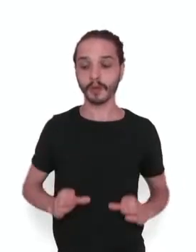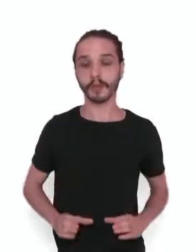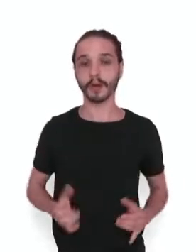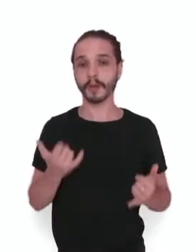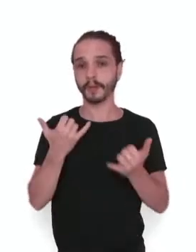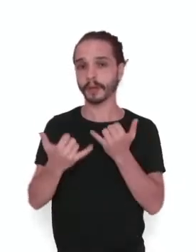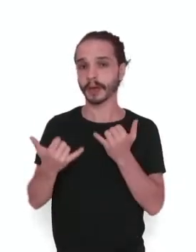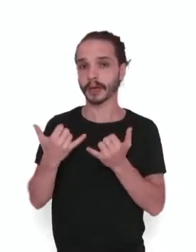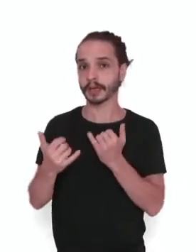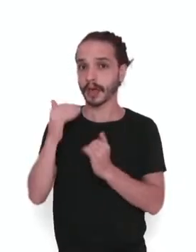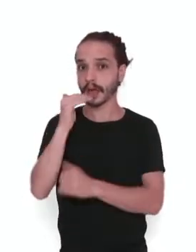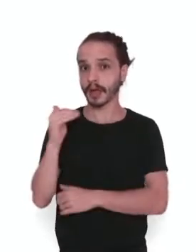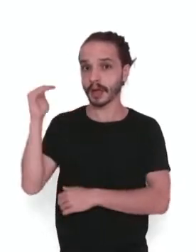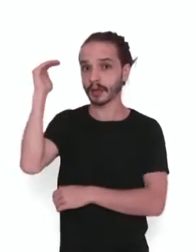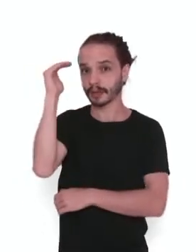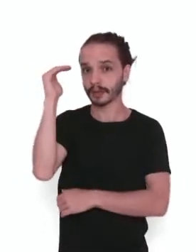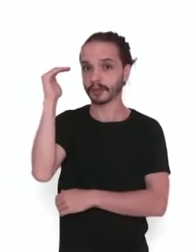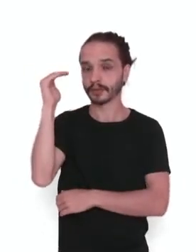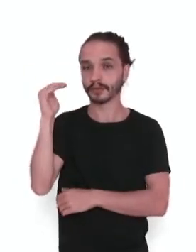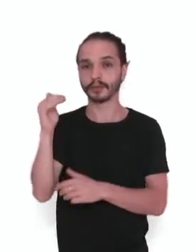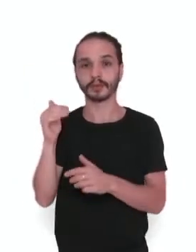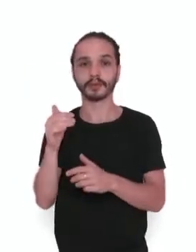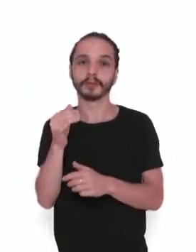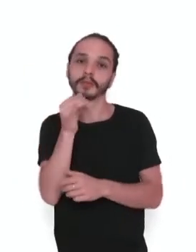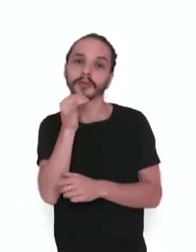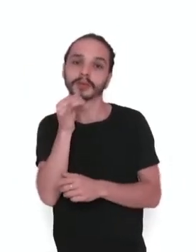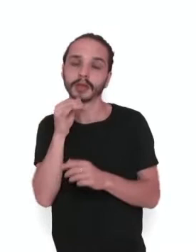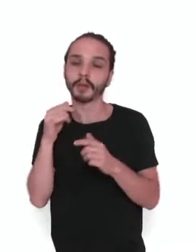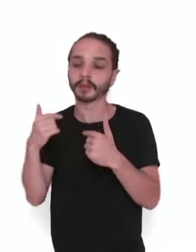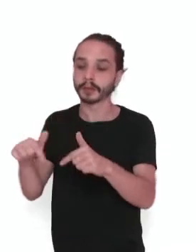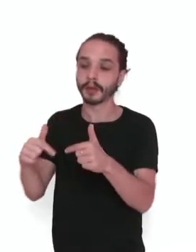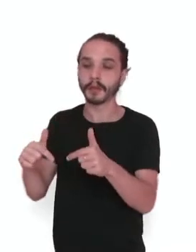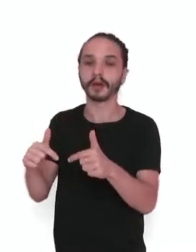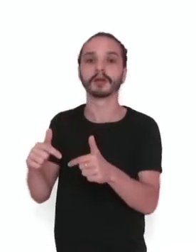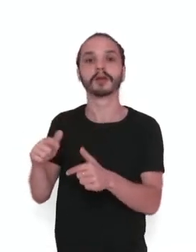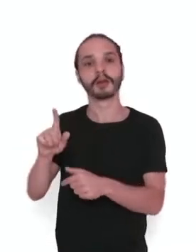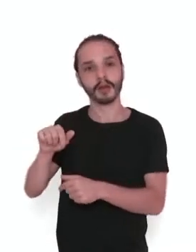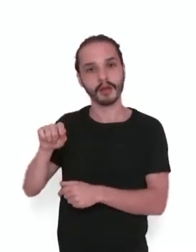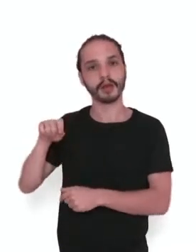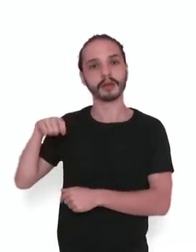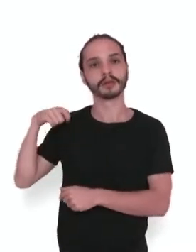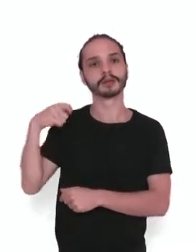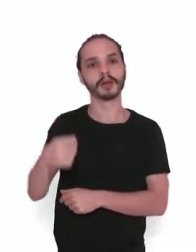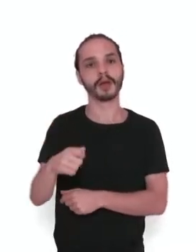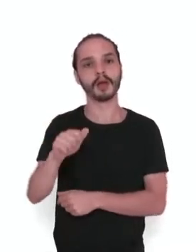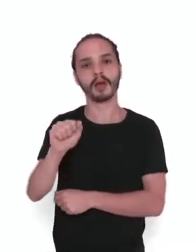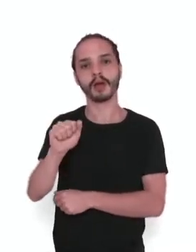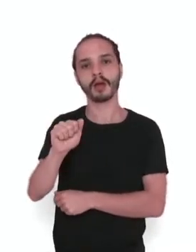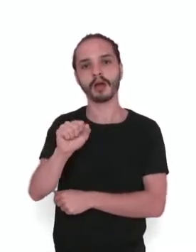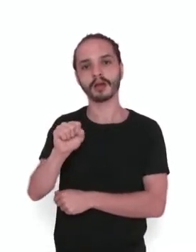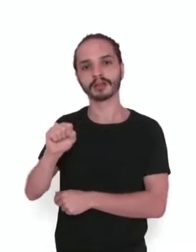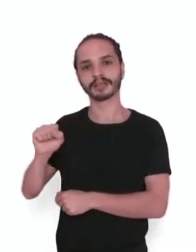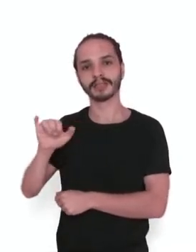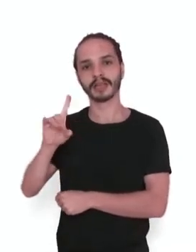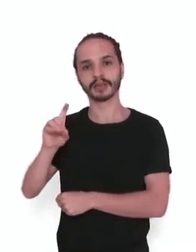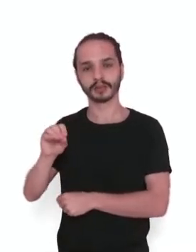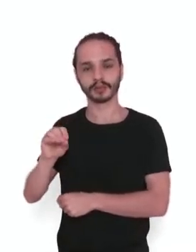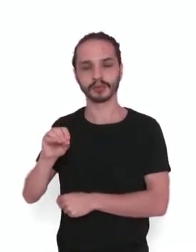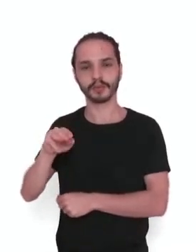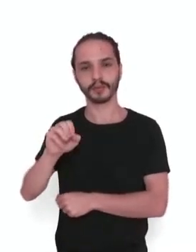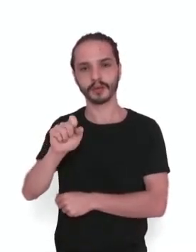acontece entre adultos, geralmente no ambiente de trabalho, classificamos como assédio moral.